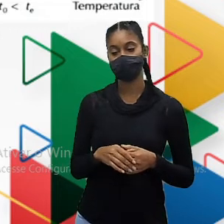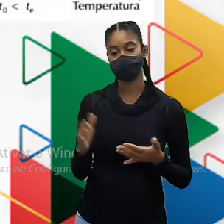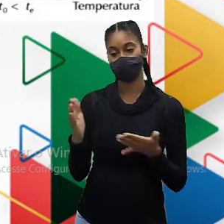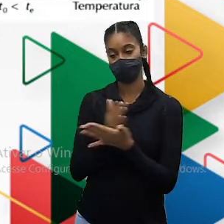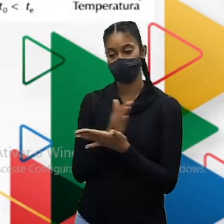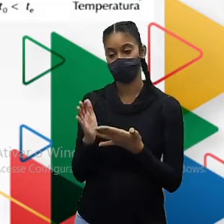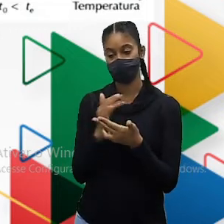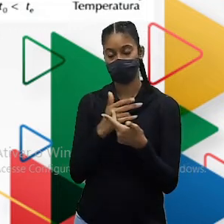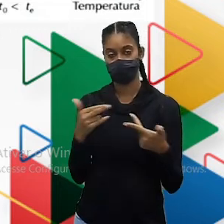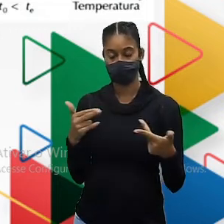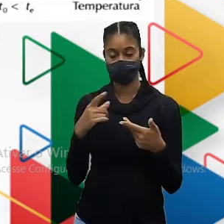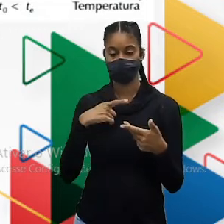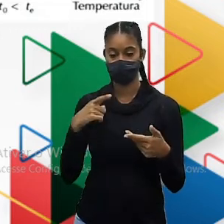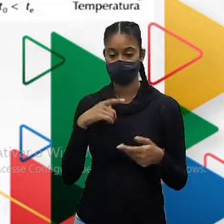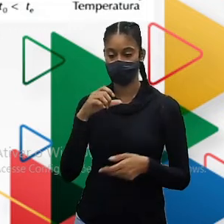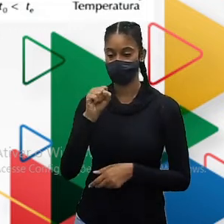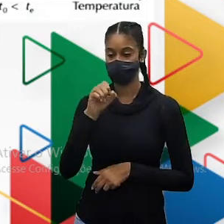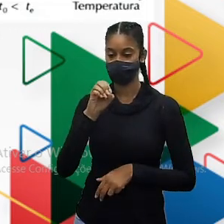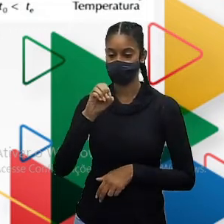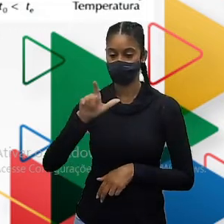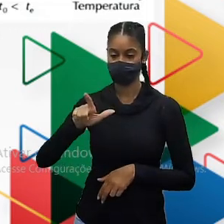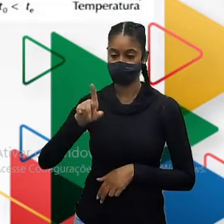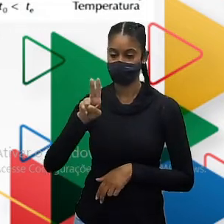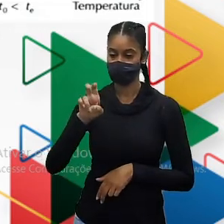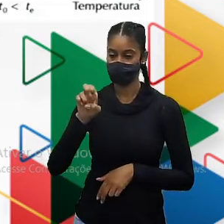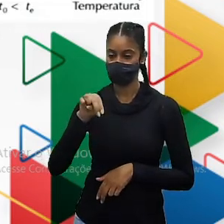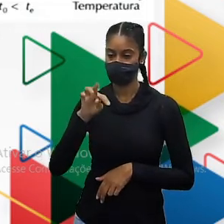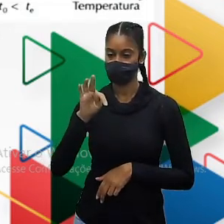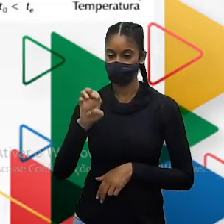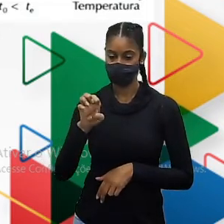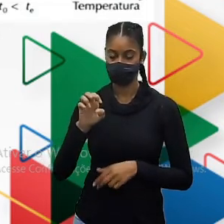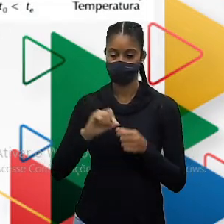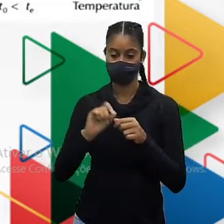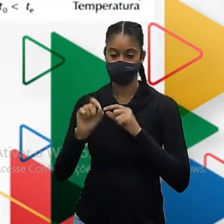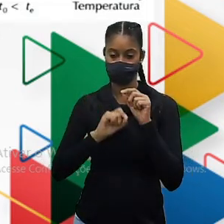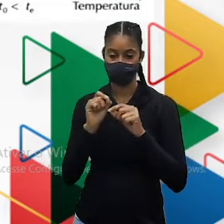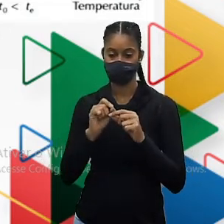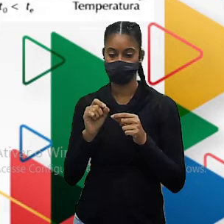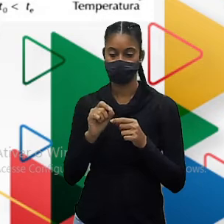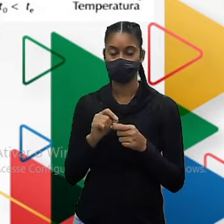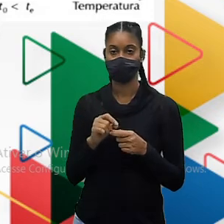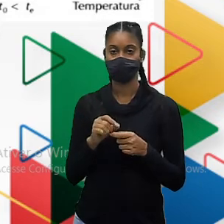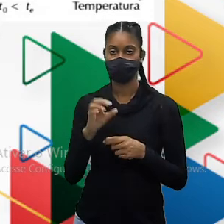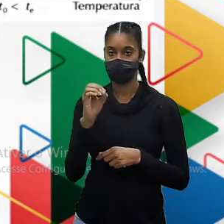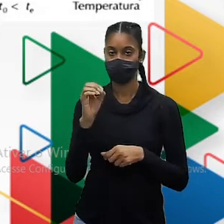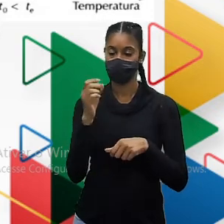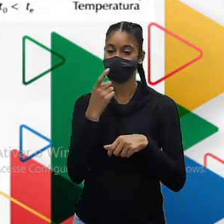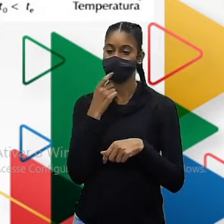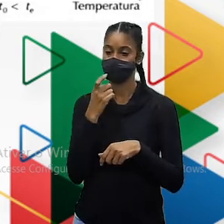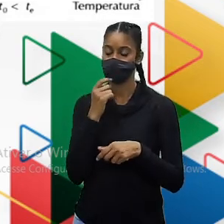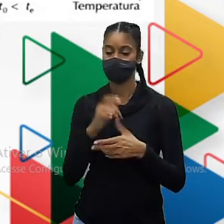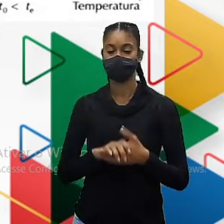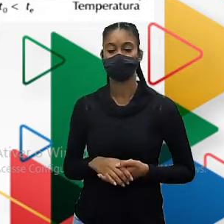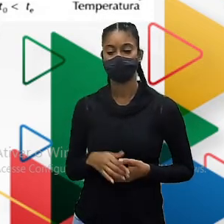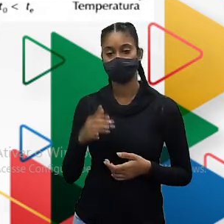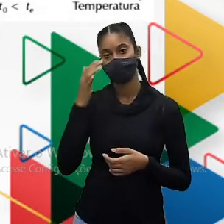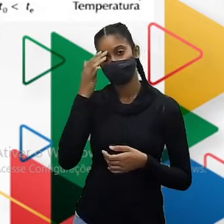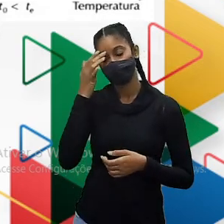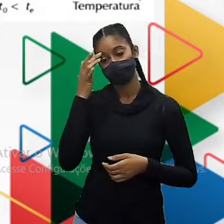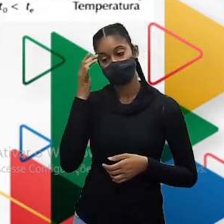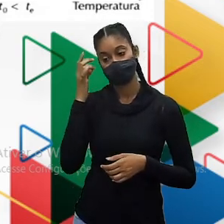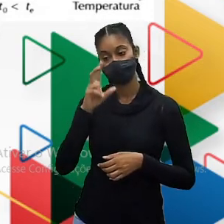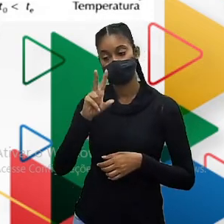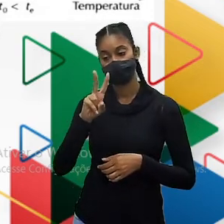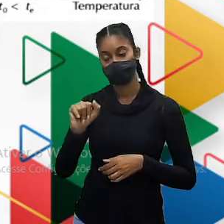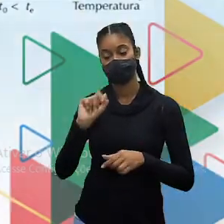algumas moléculas do solvente acabam batendo aí nas bolinhas vermelhas, né, o nosso soluto. E ao bater nelas, vão